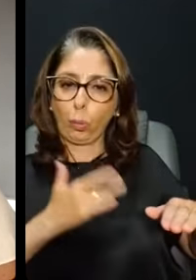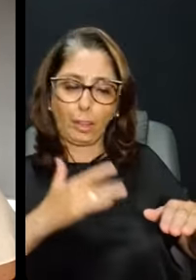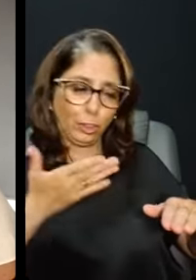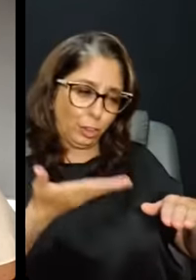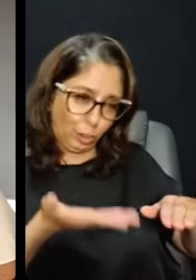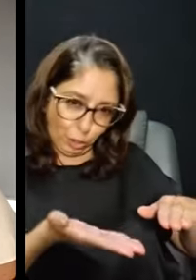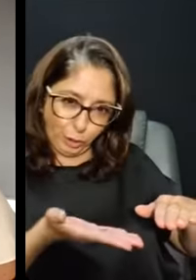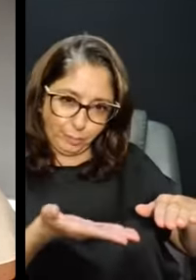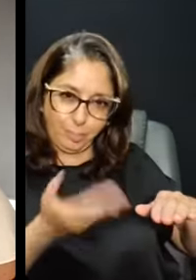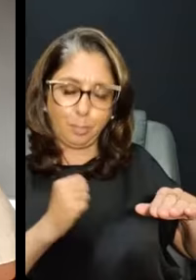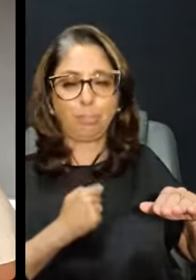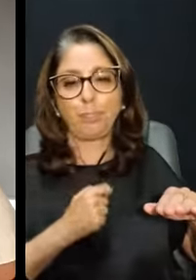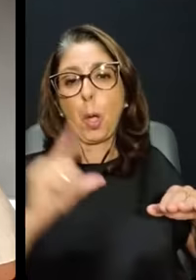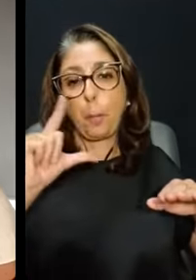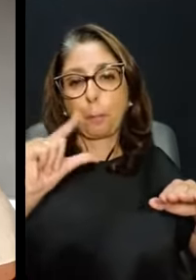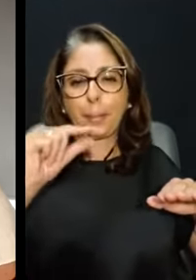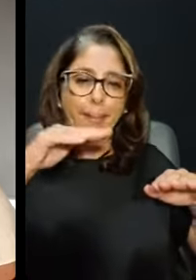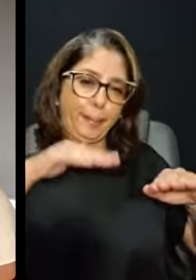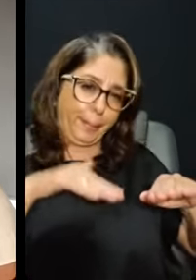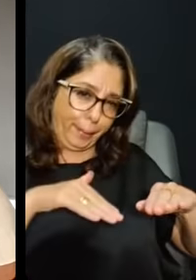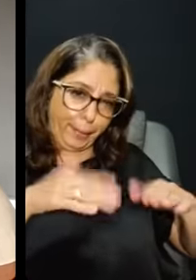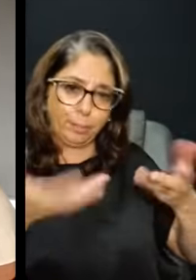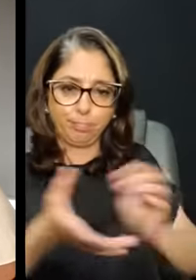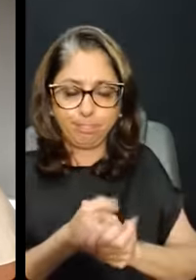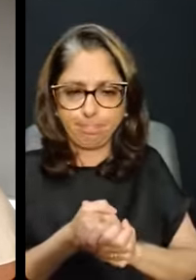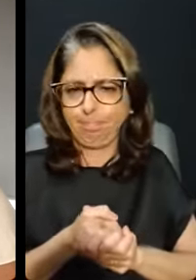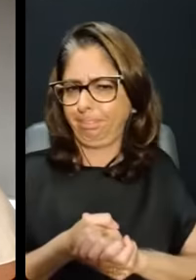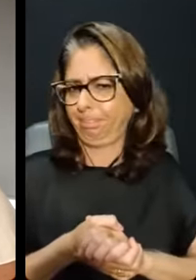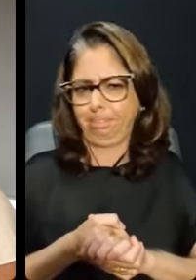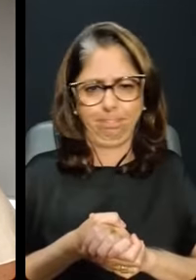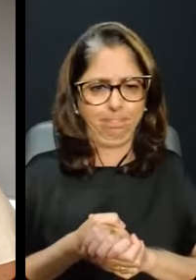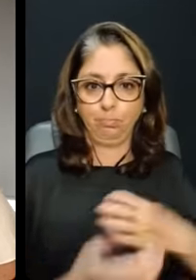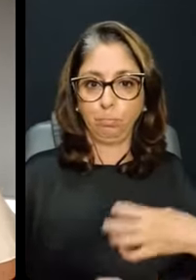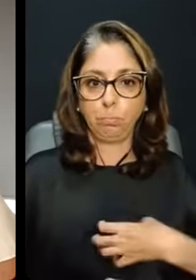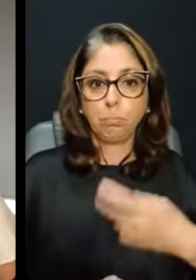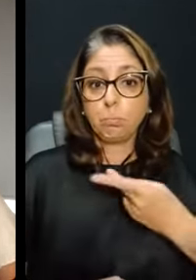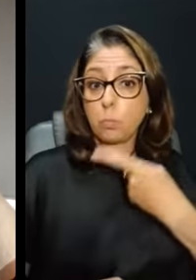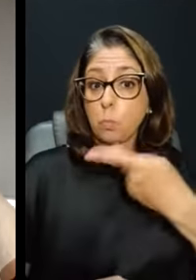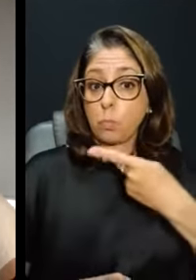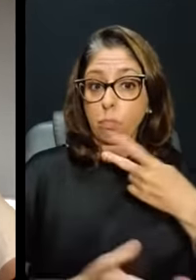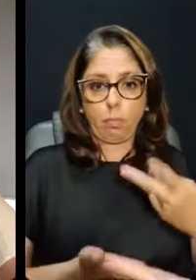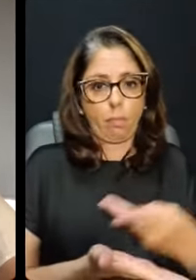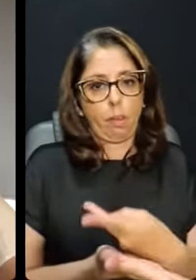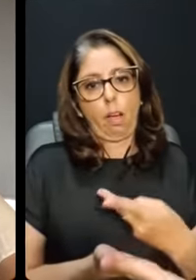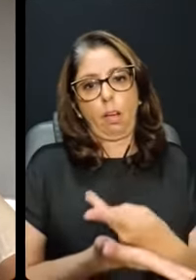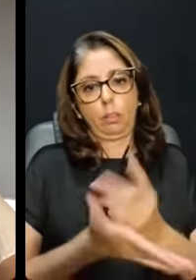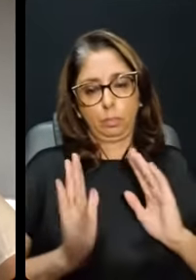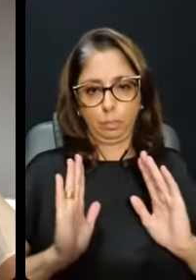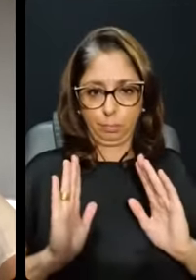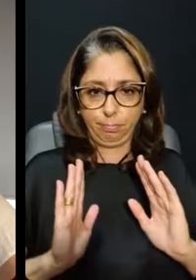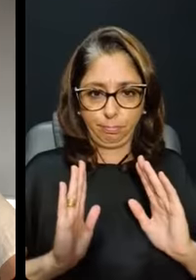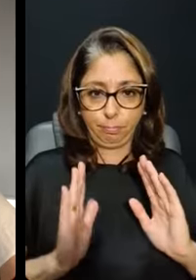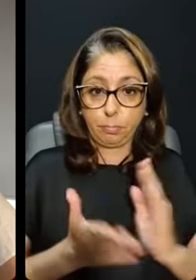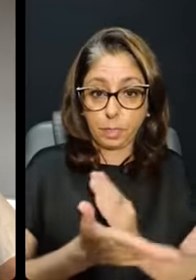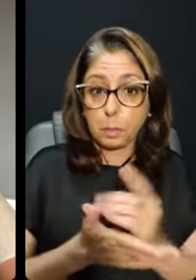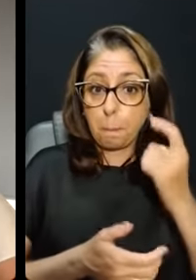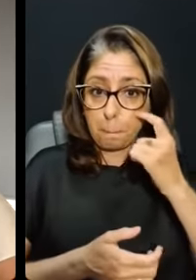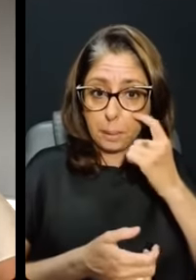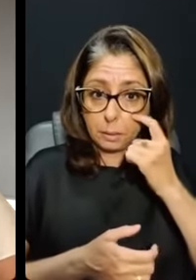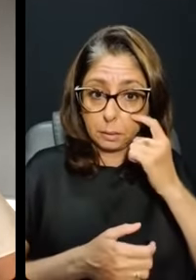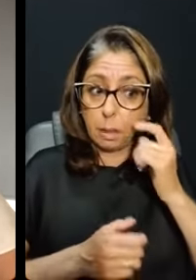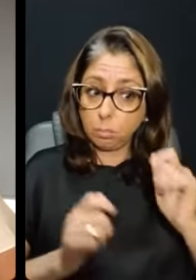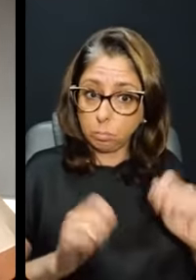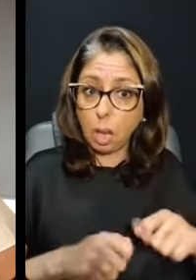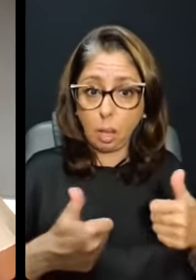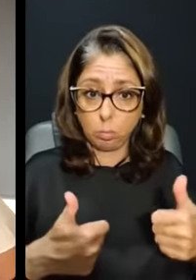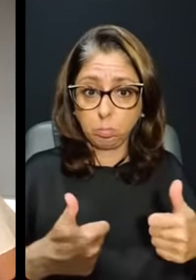sem barreiras. Existem muitas falas que muitas vezes a pessoa acha que está ajudando e que está fazendo de uma forma positiva, mas na